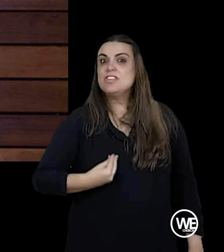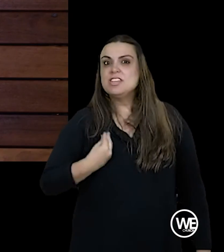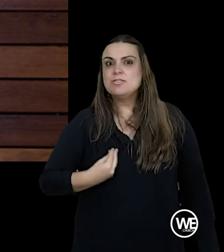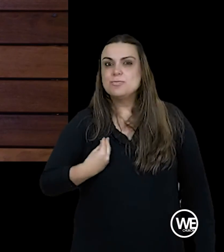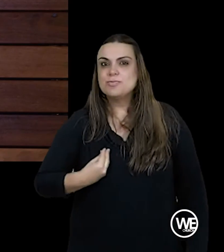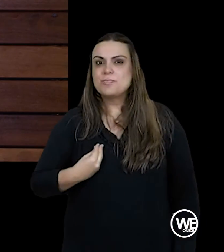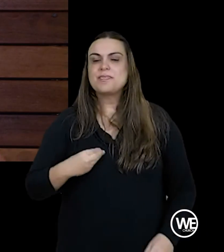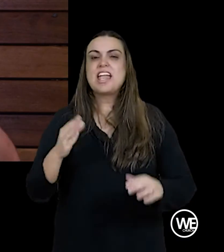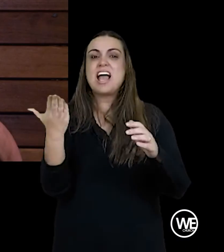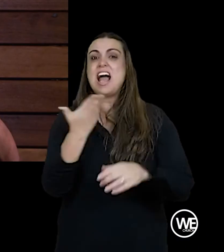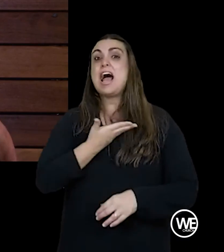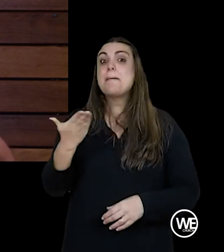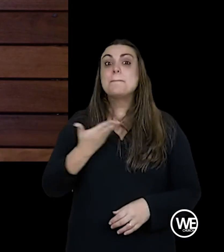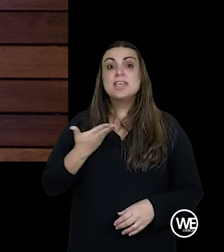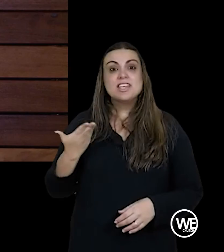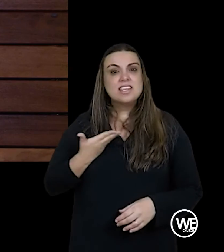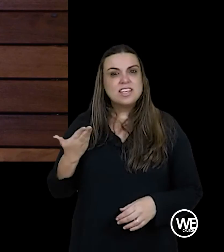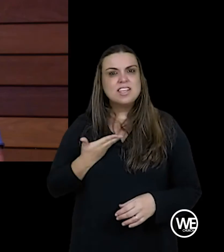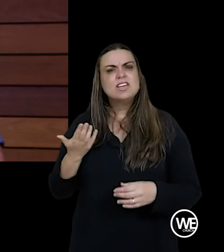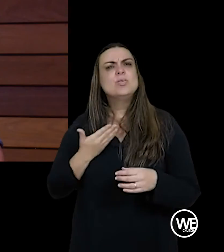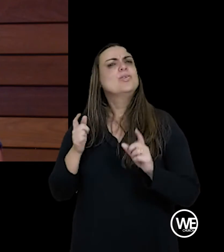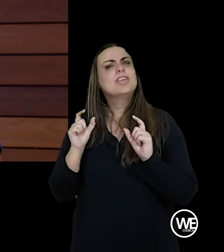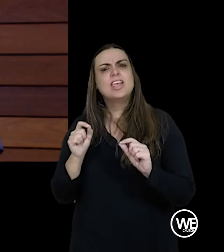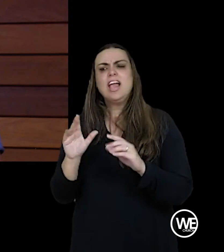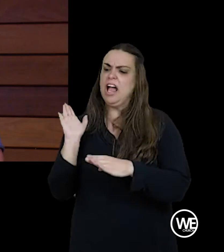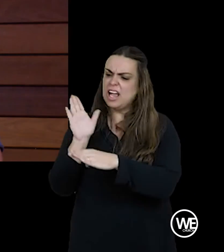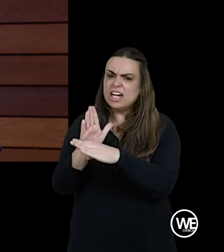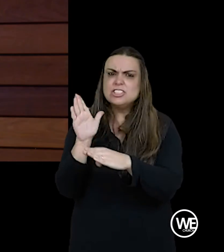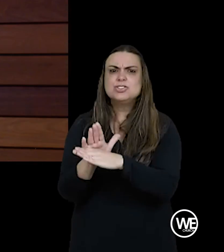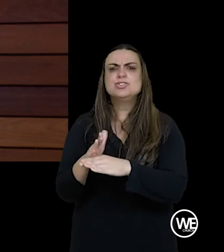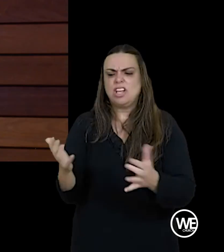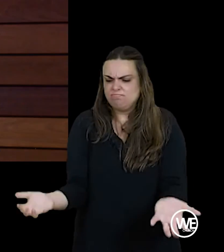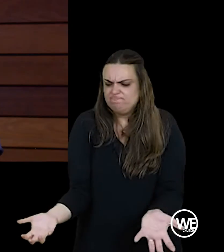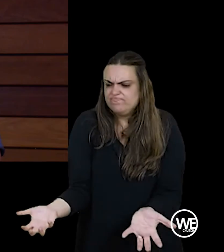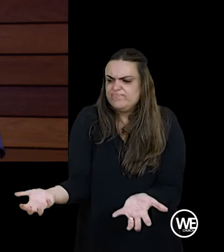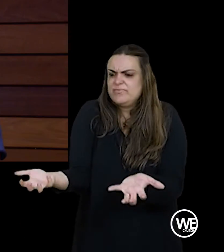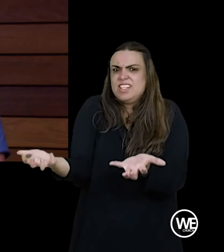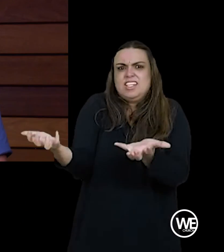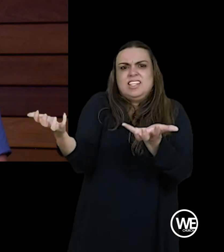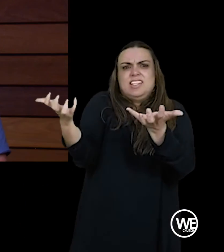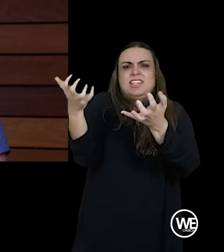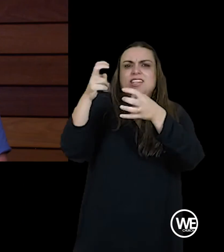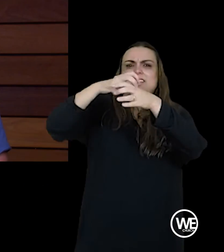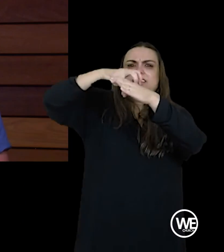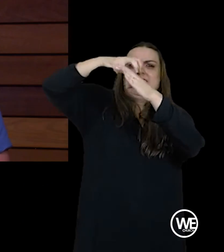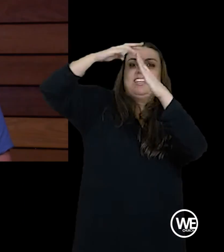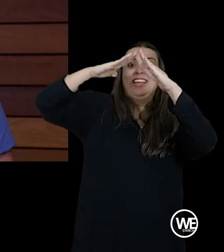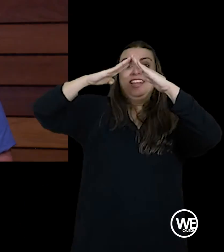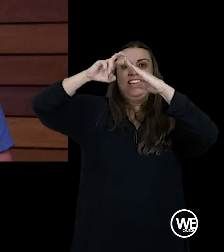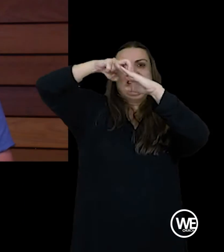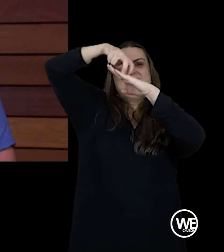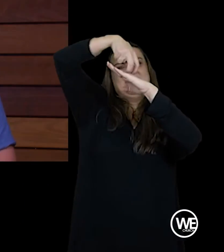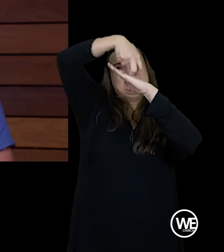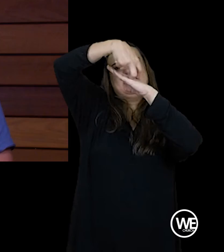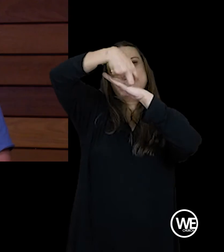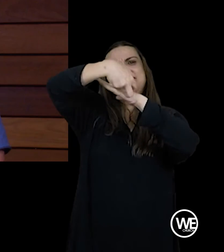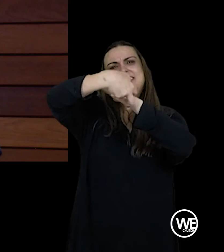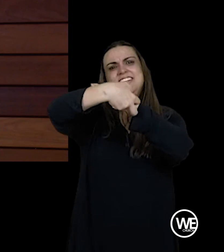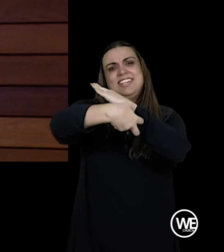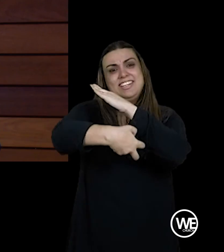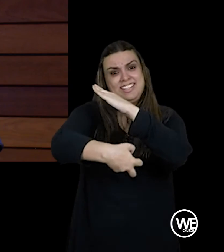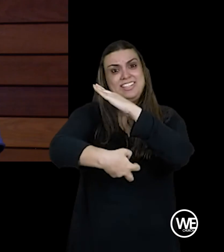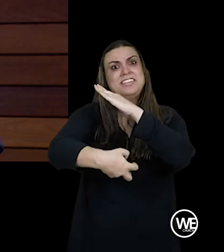esses amigos levaram este paralítico e desceram pelo telhado. Olha que tamanha